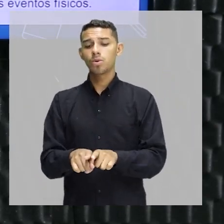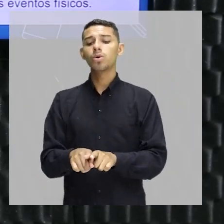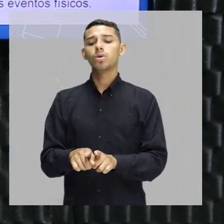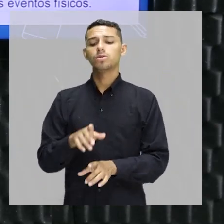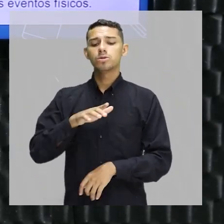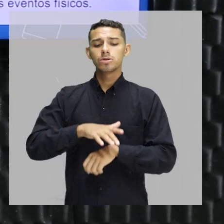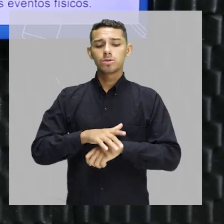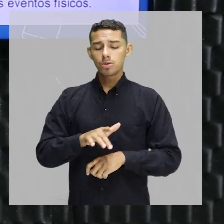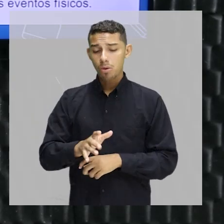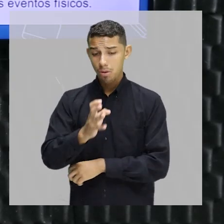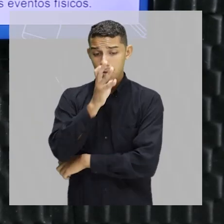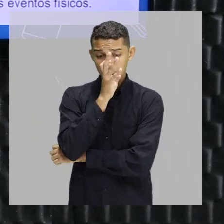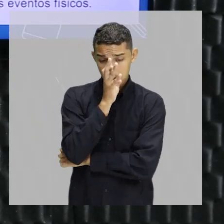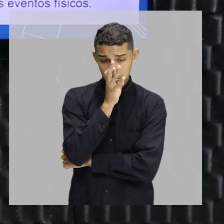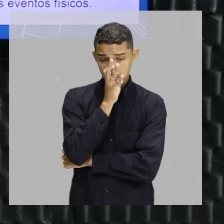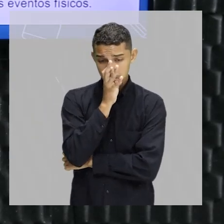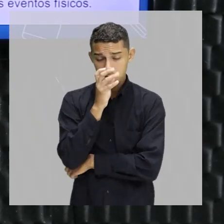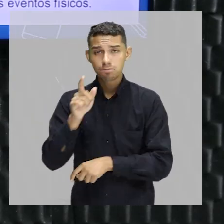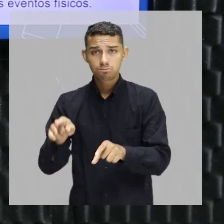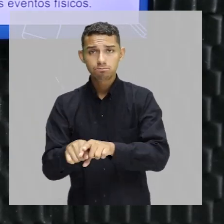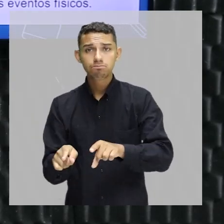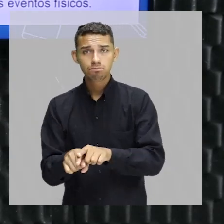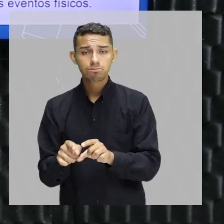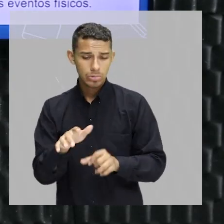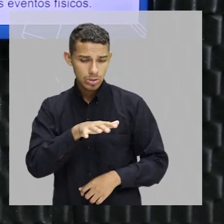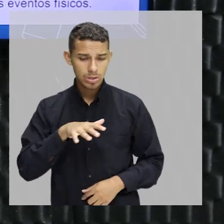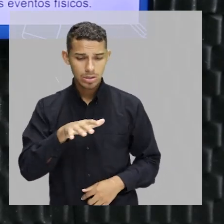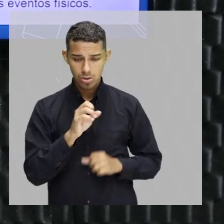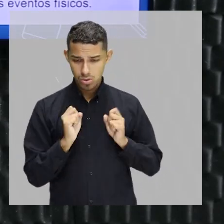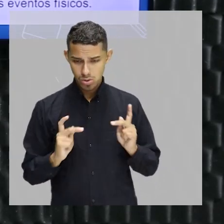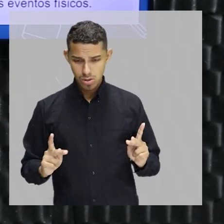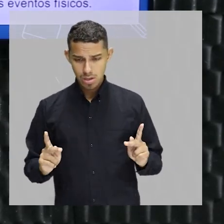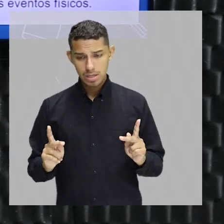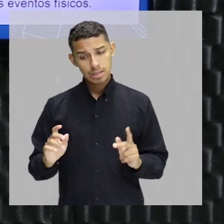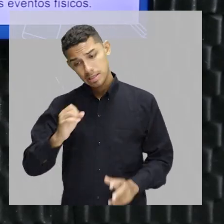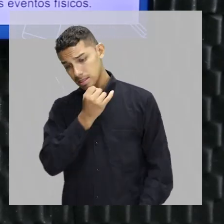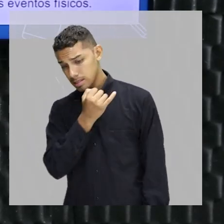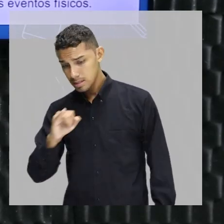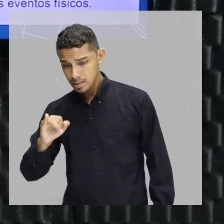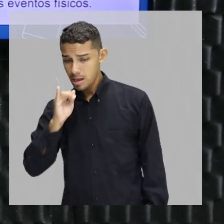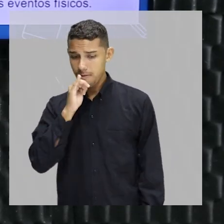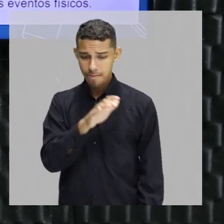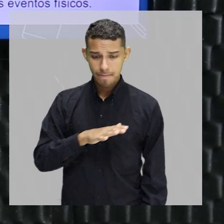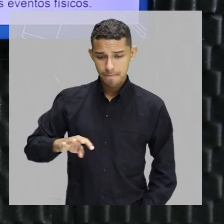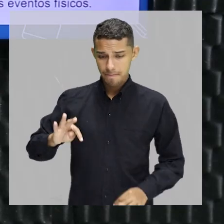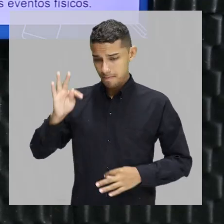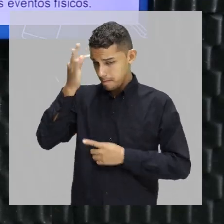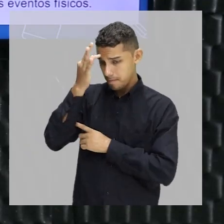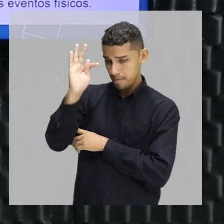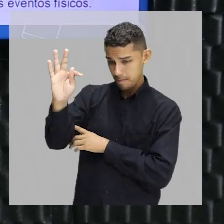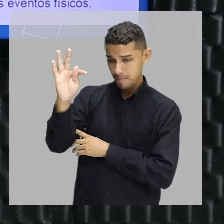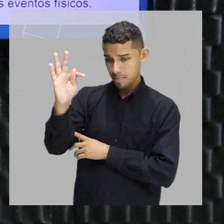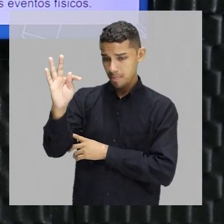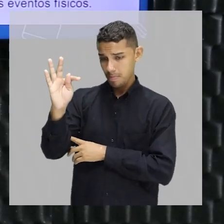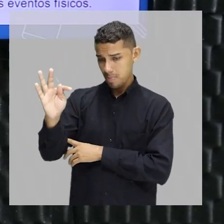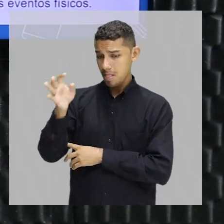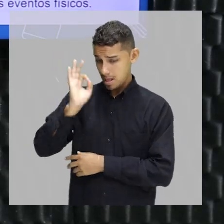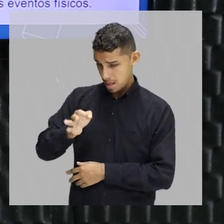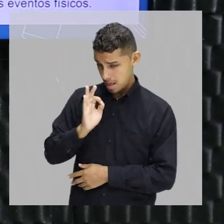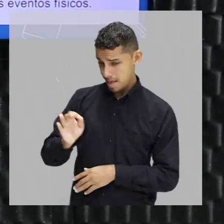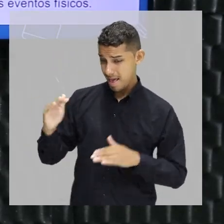conseguiram observar esse bóson de Higgs, tá ok? Então, caso a teoria de campos de Higgs estiver, né,